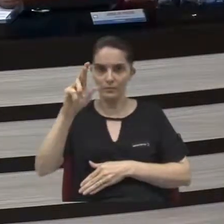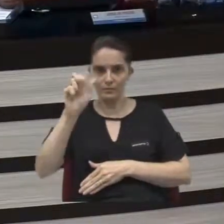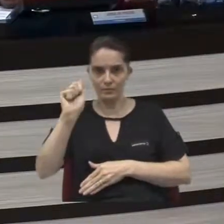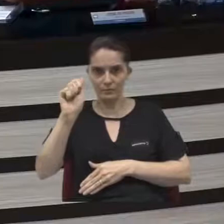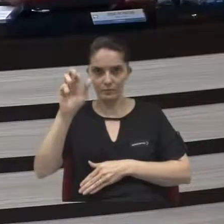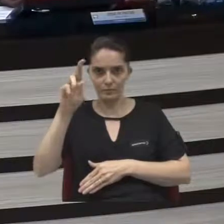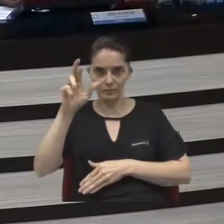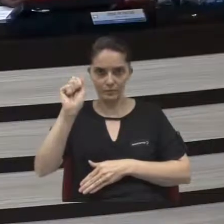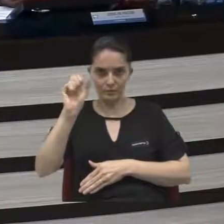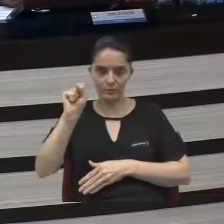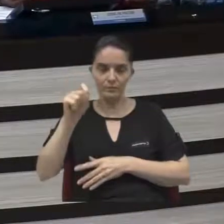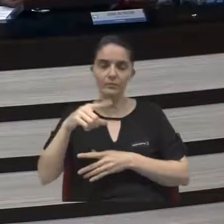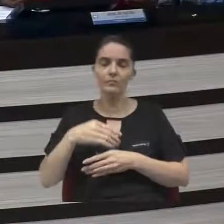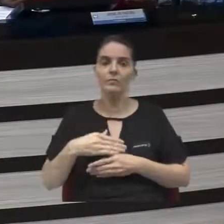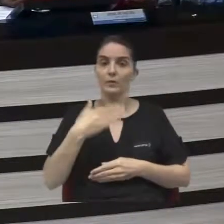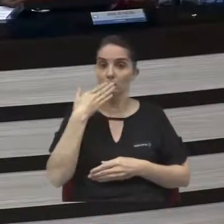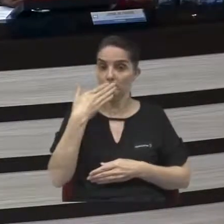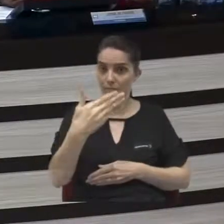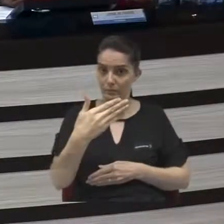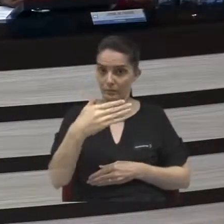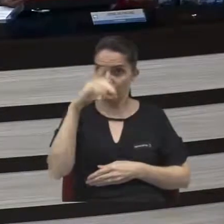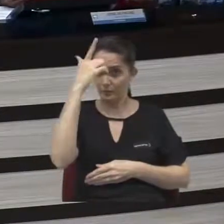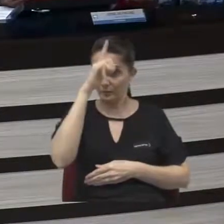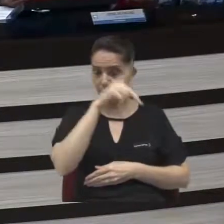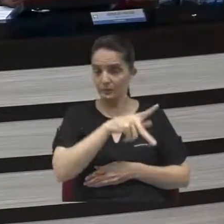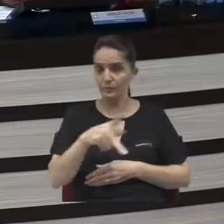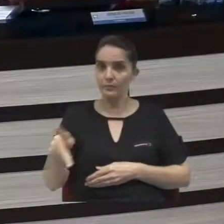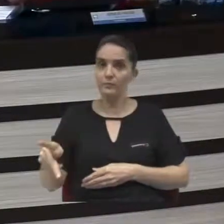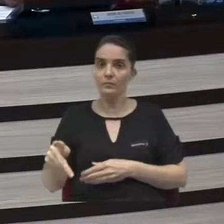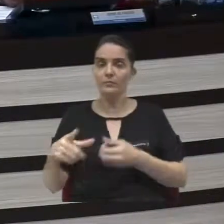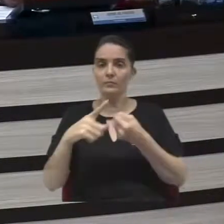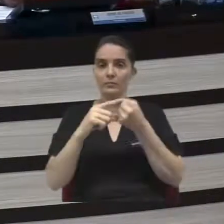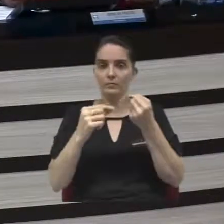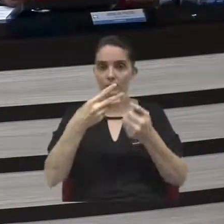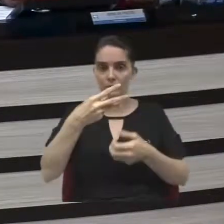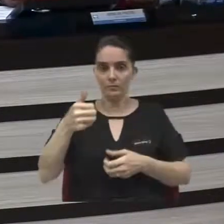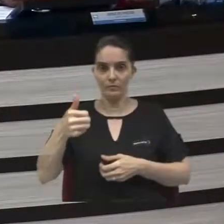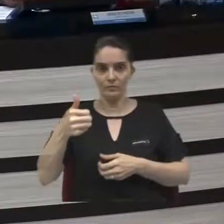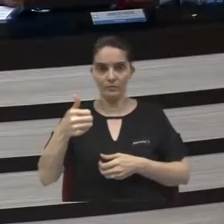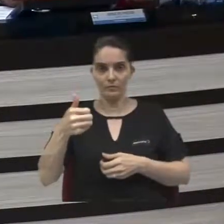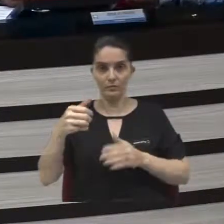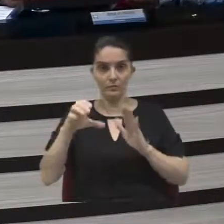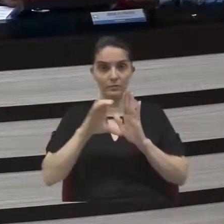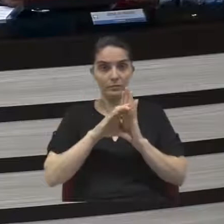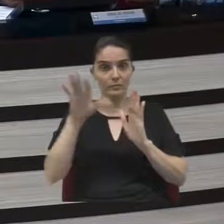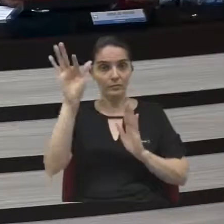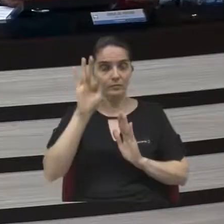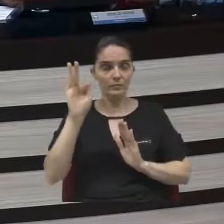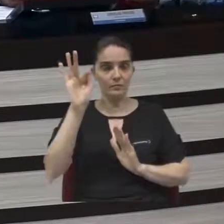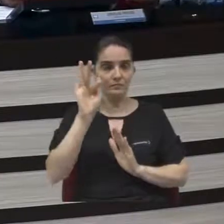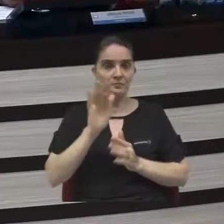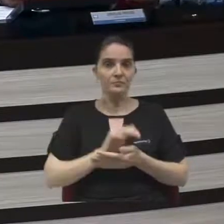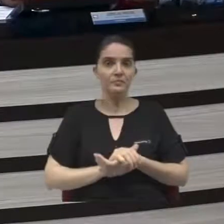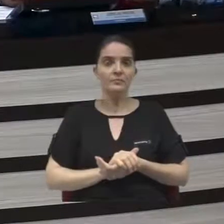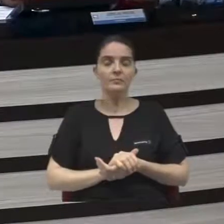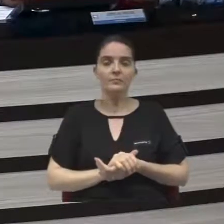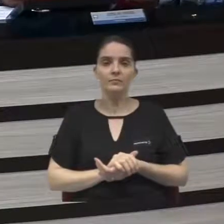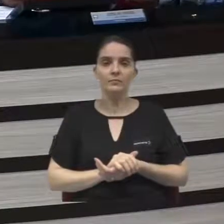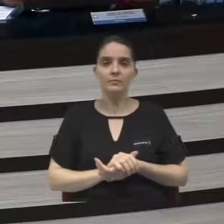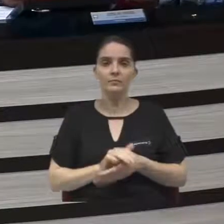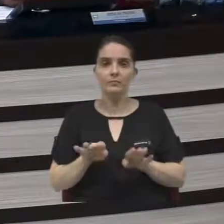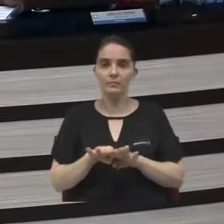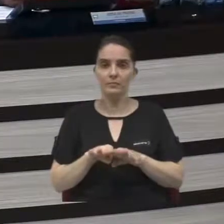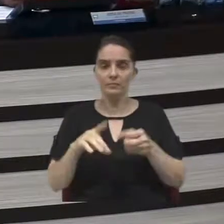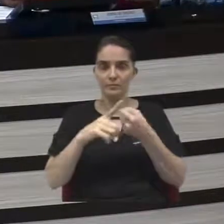Pascotto, encaminho a Vossa Excelência para os fins previstos no artigo 31 da Constituição Federal e o